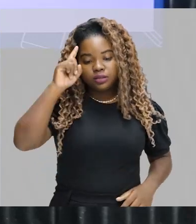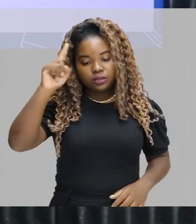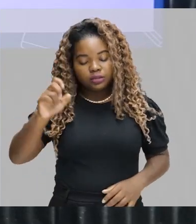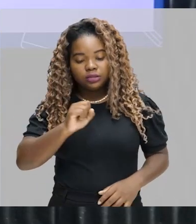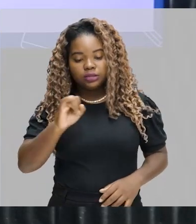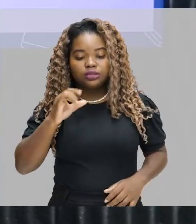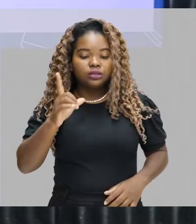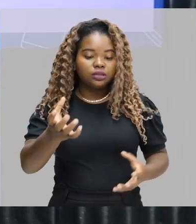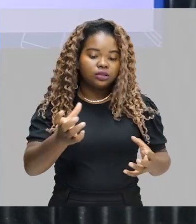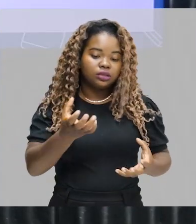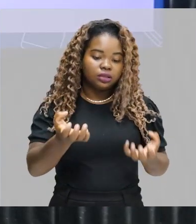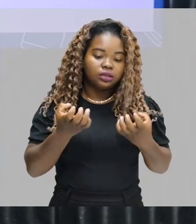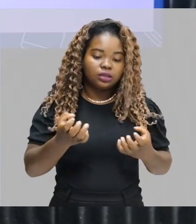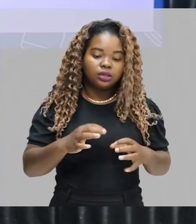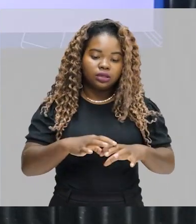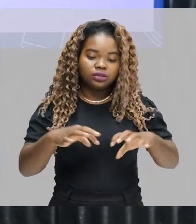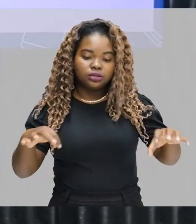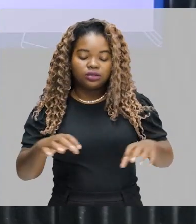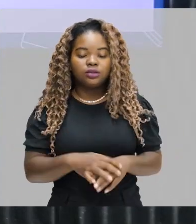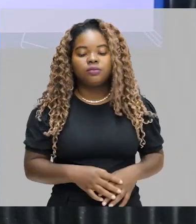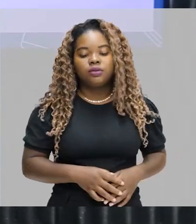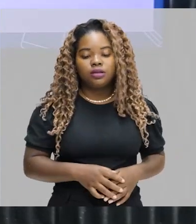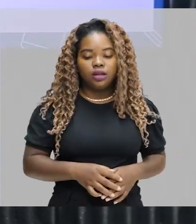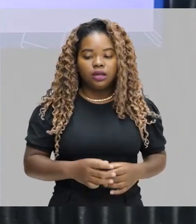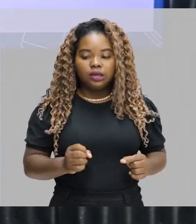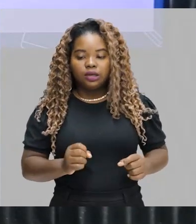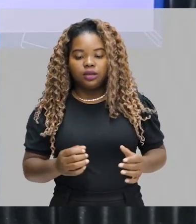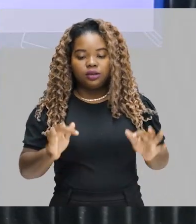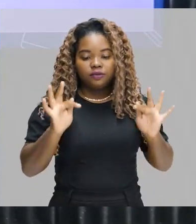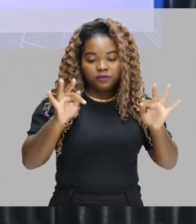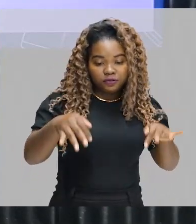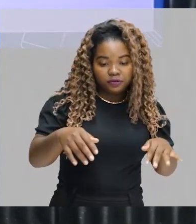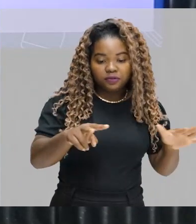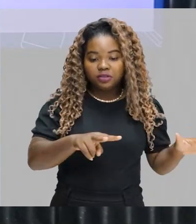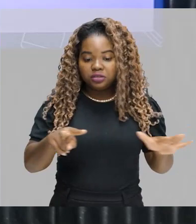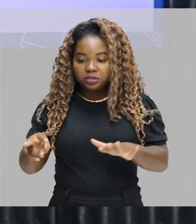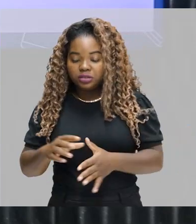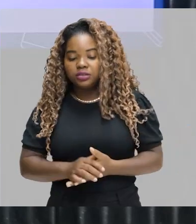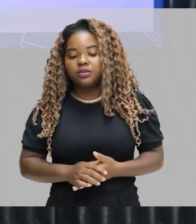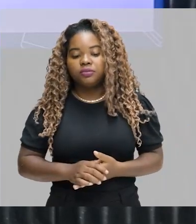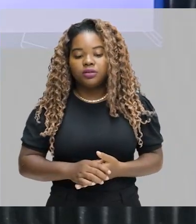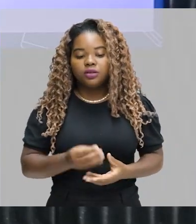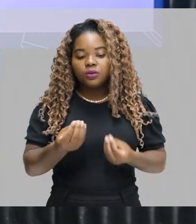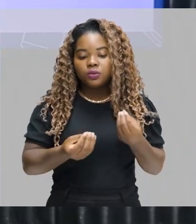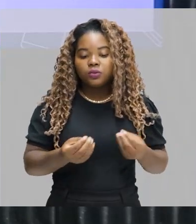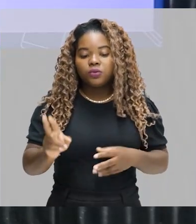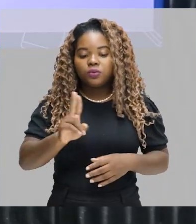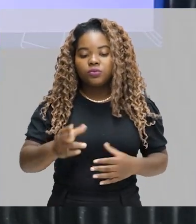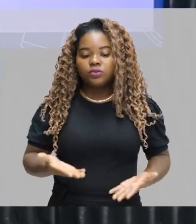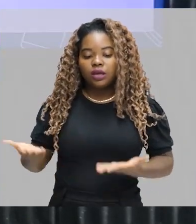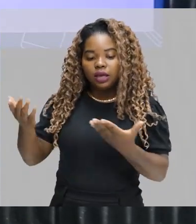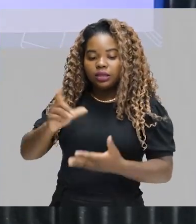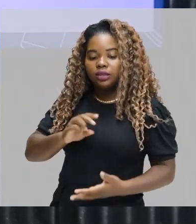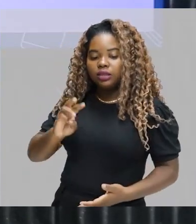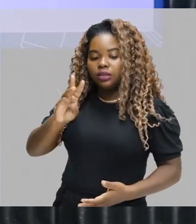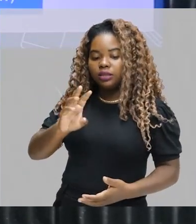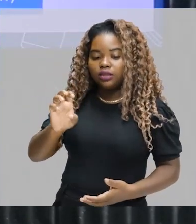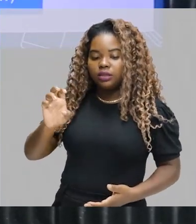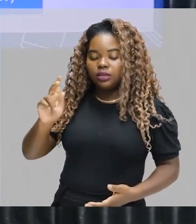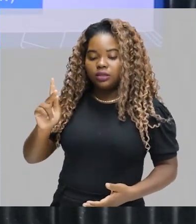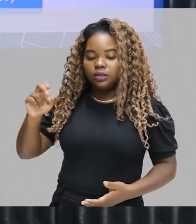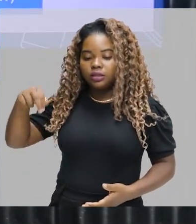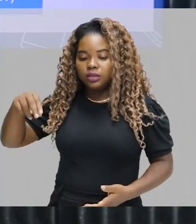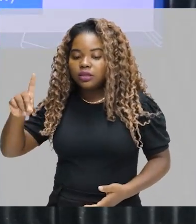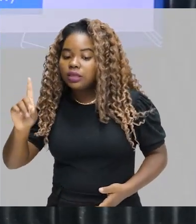de semana, as expressões são business day, dias de trabalho ou dias úteis, e weekend, que é o fim de